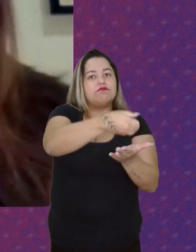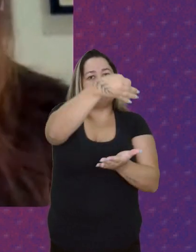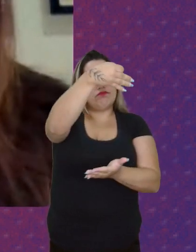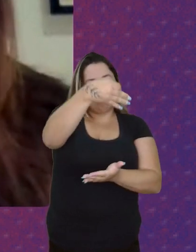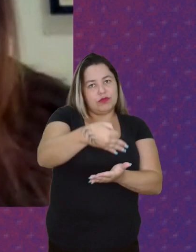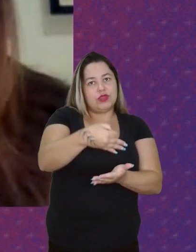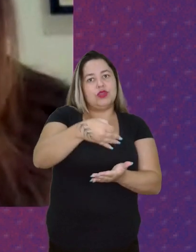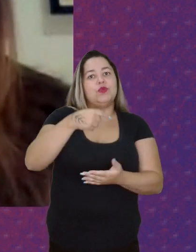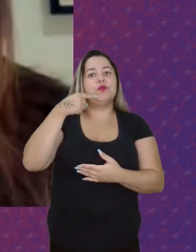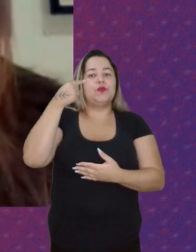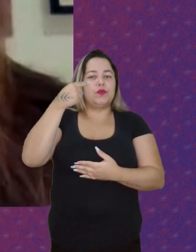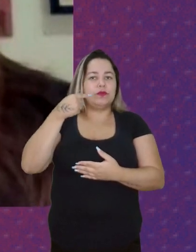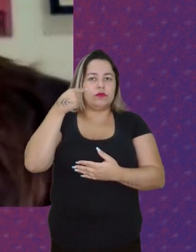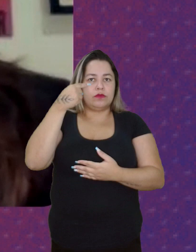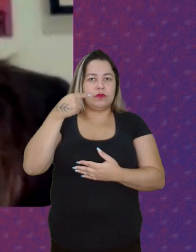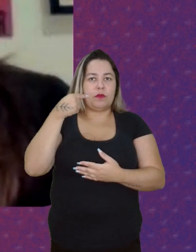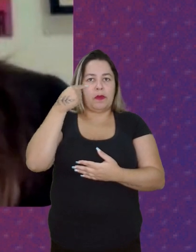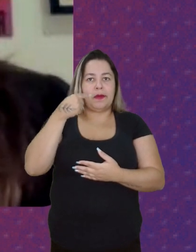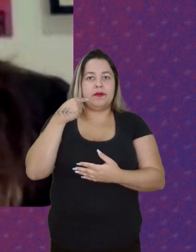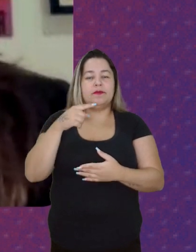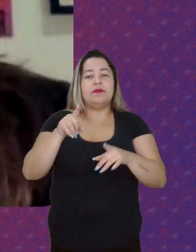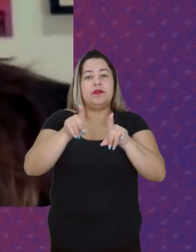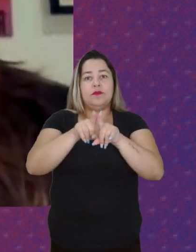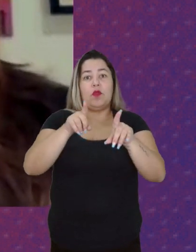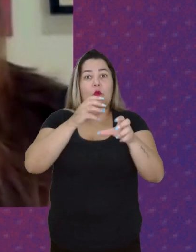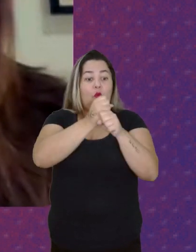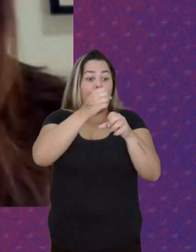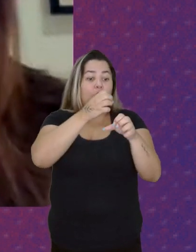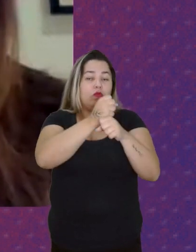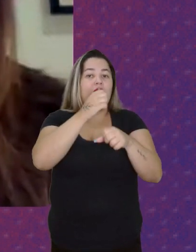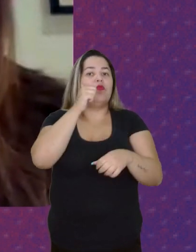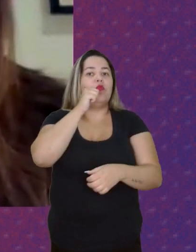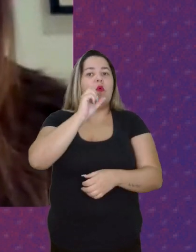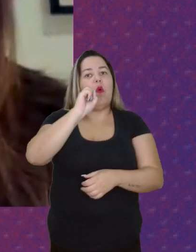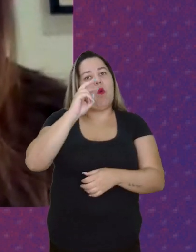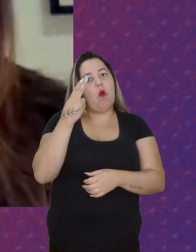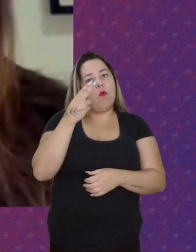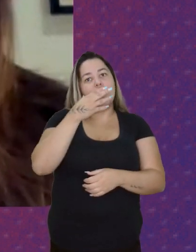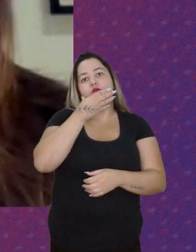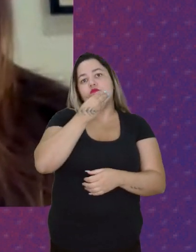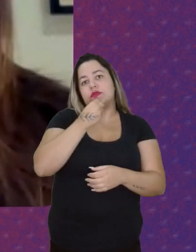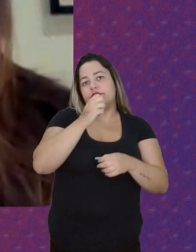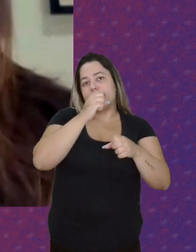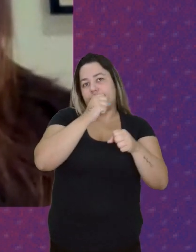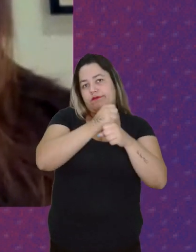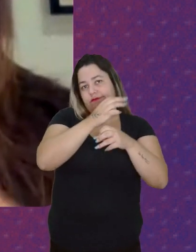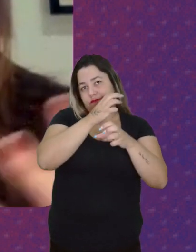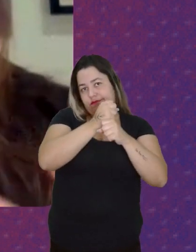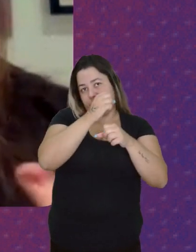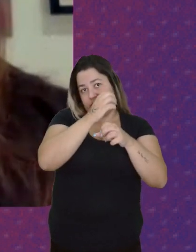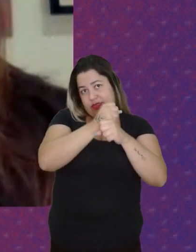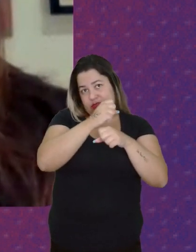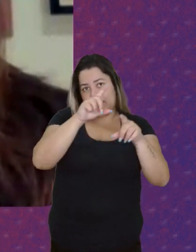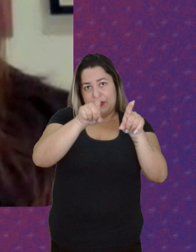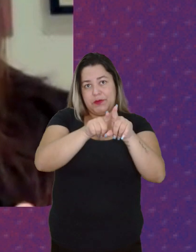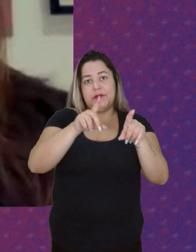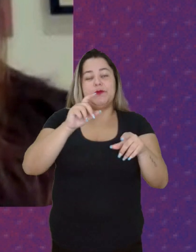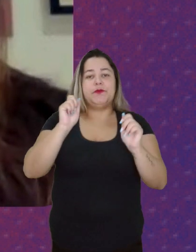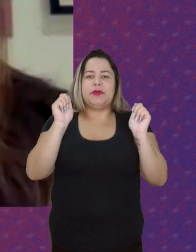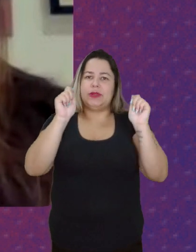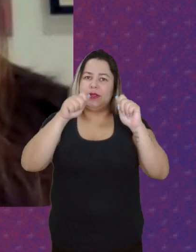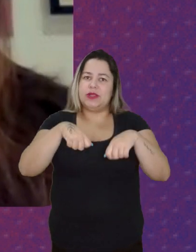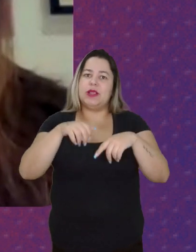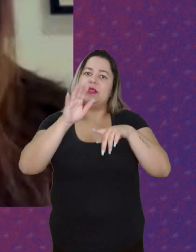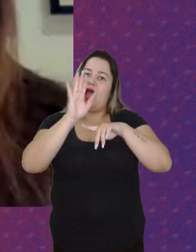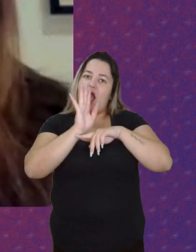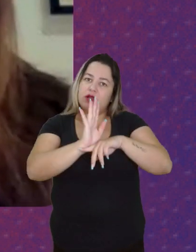uma advogada ou advogado e de uma contadora ou contador, porque se entendeu que elas precisam desse auxílio de